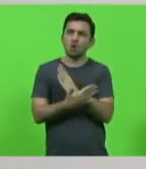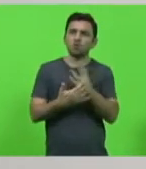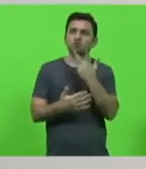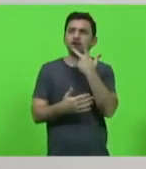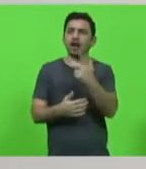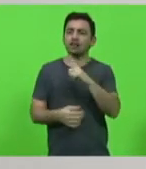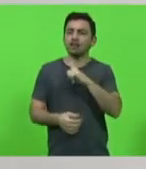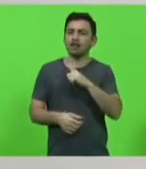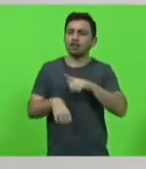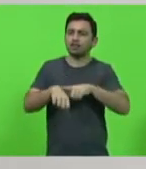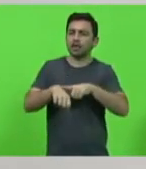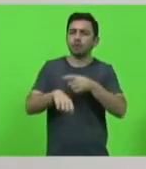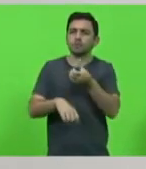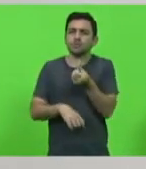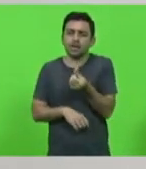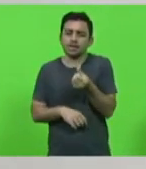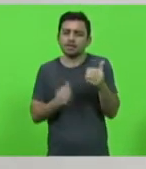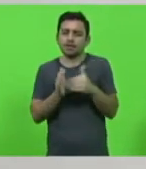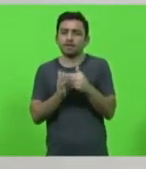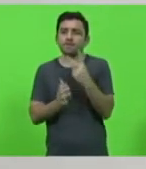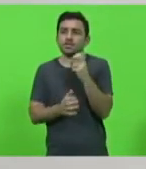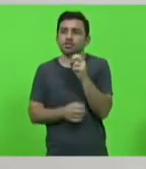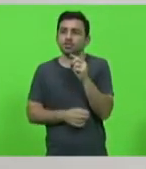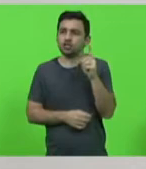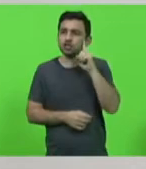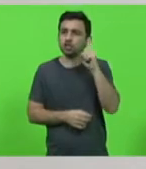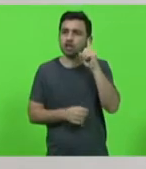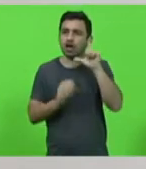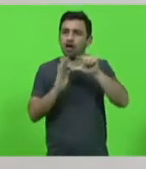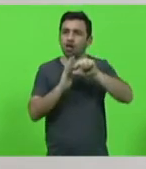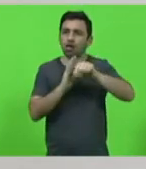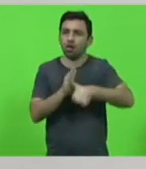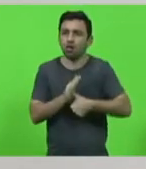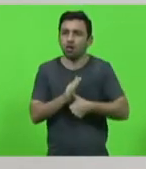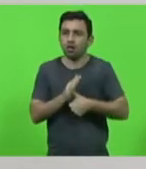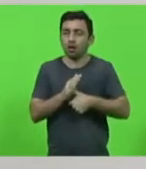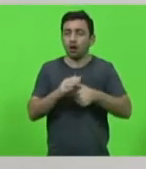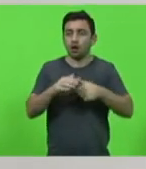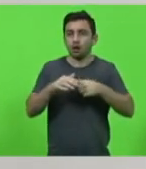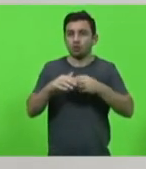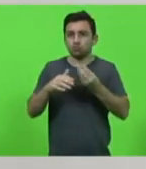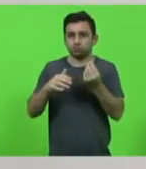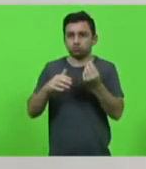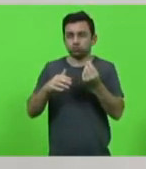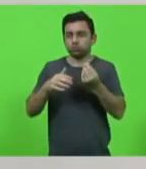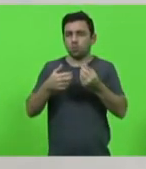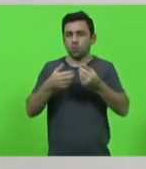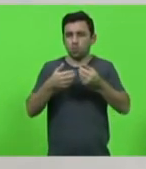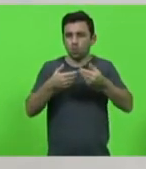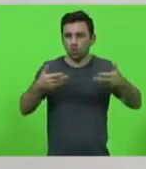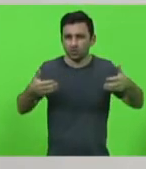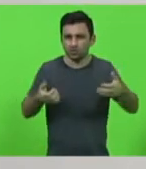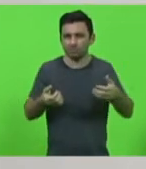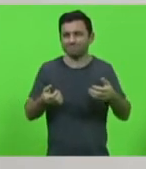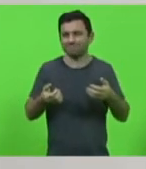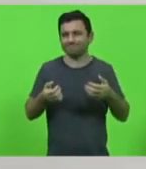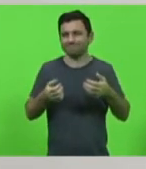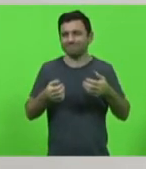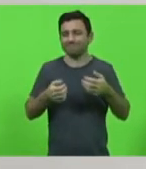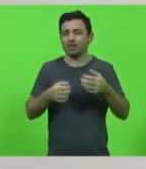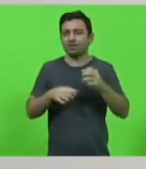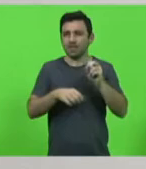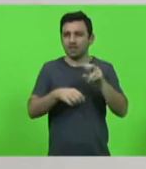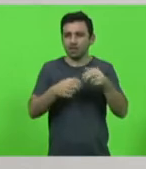dias, um retardo para se embarcar a carga de fertilizantes. E isso nos